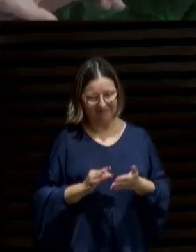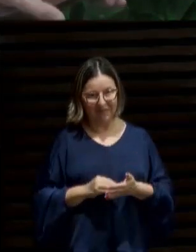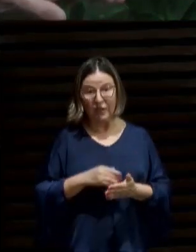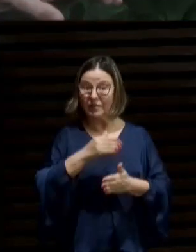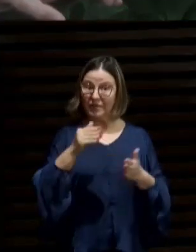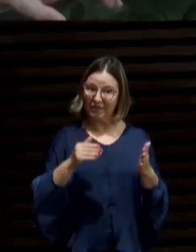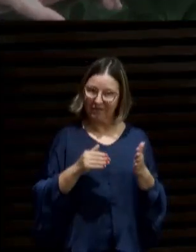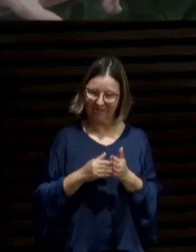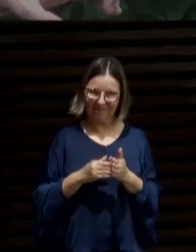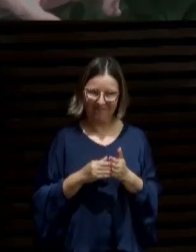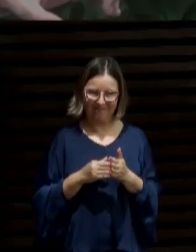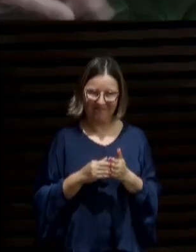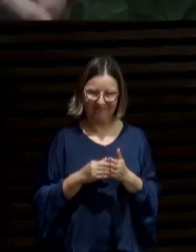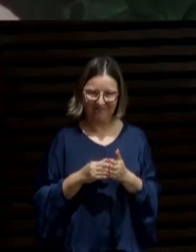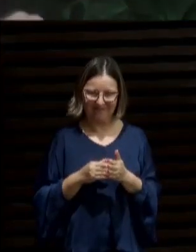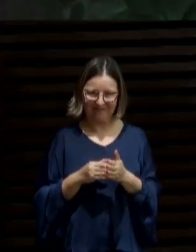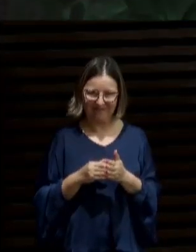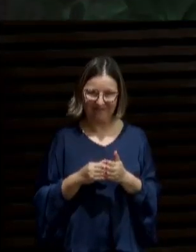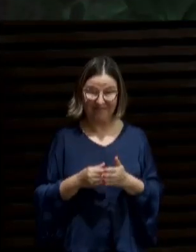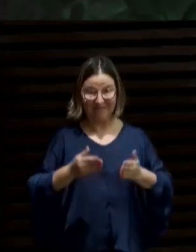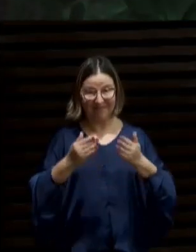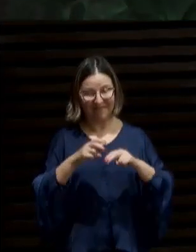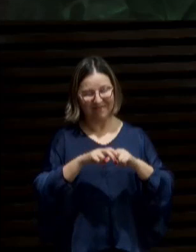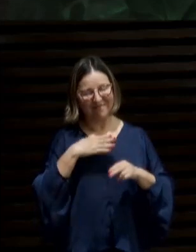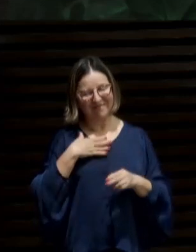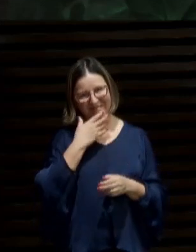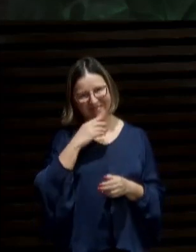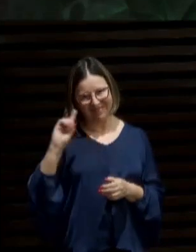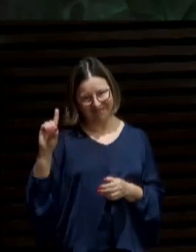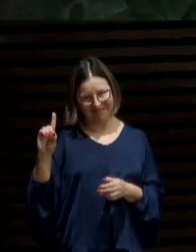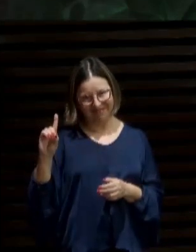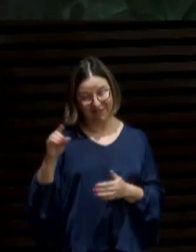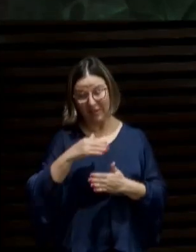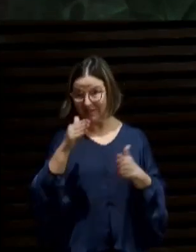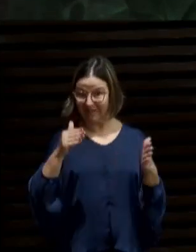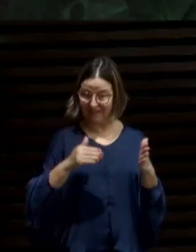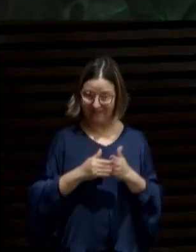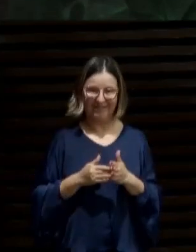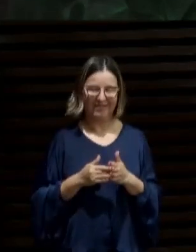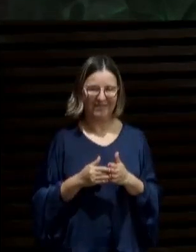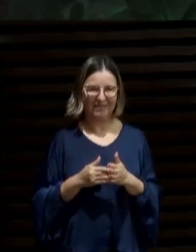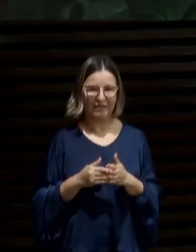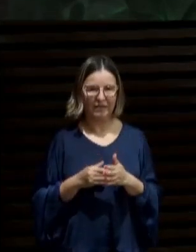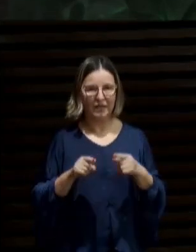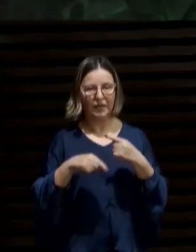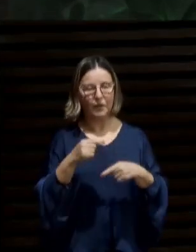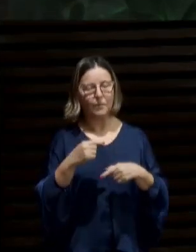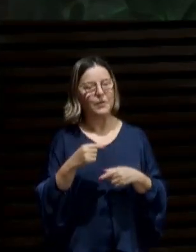Tudo me foi entregue por meu Pai. Tudo. Depois